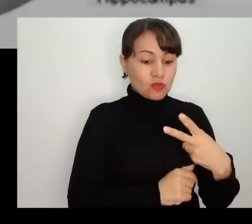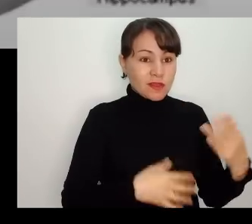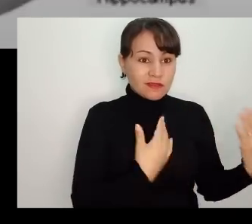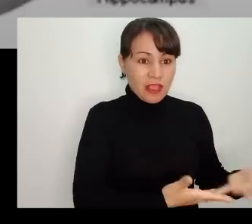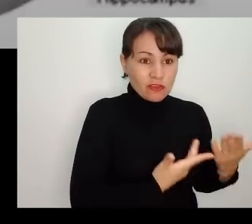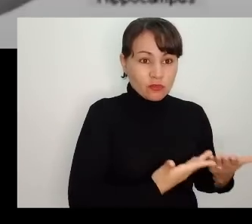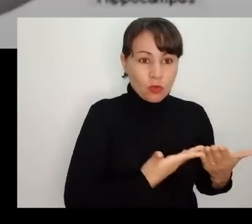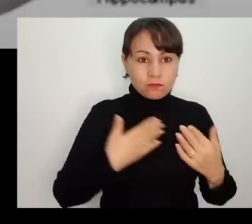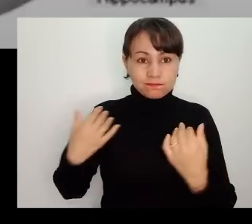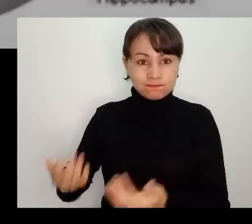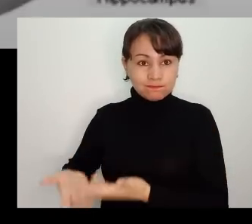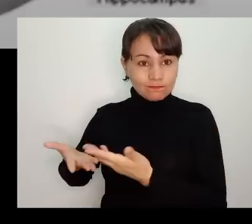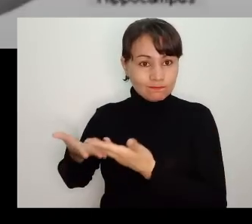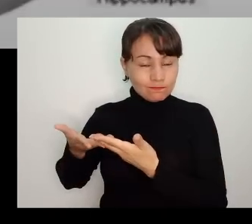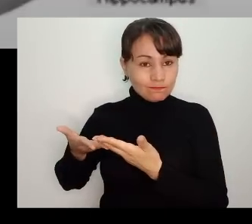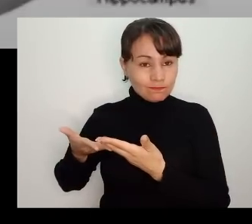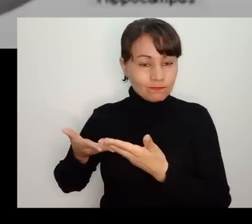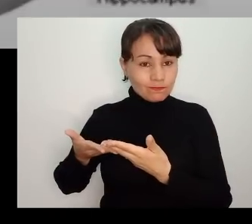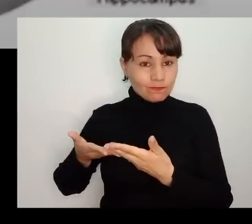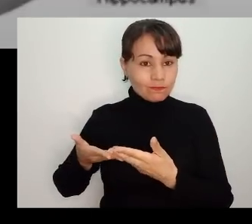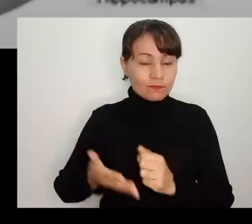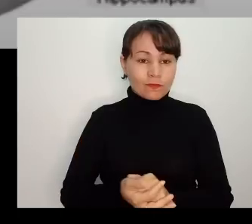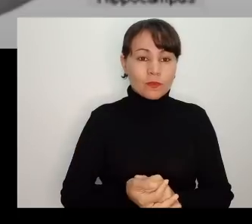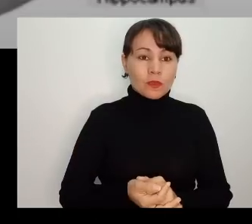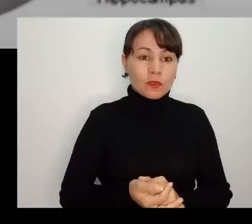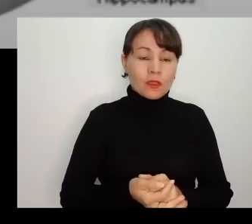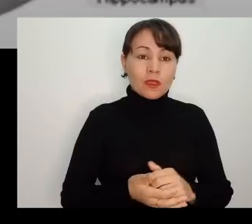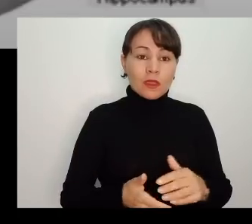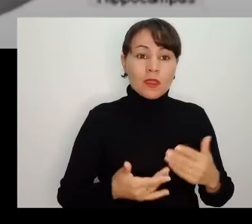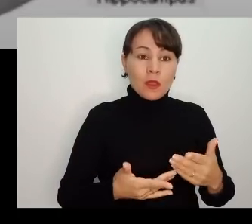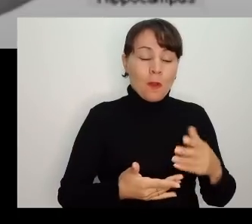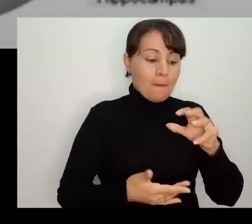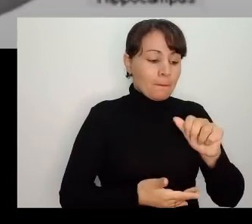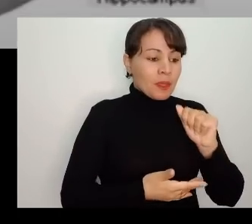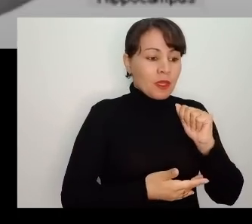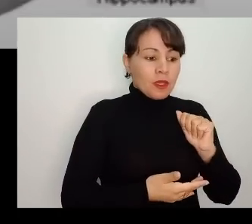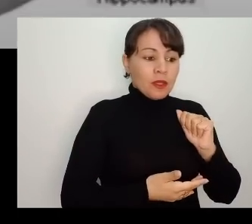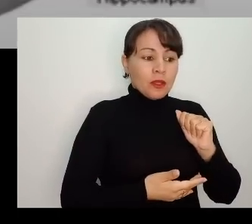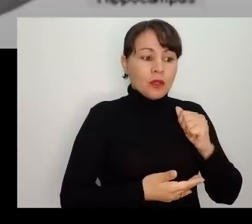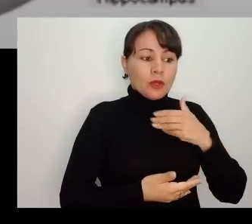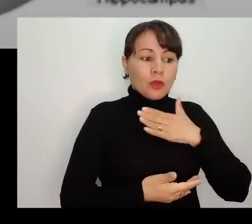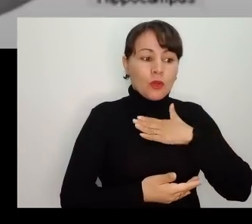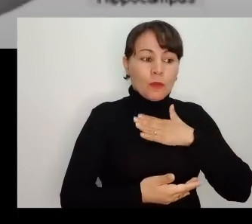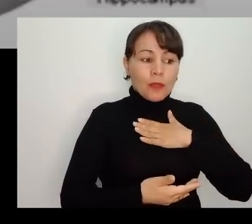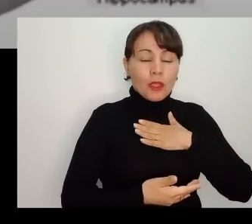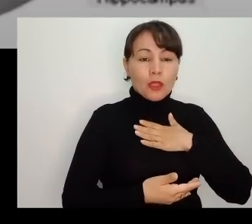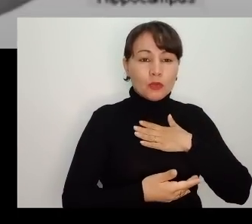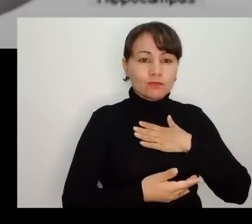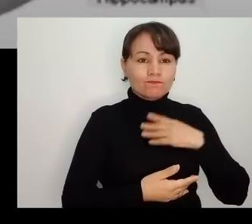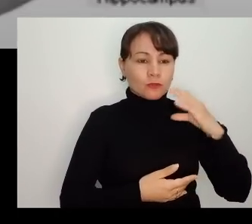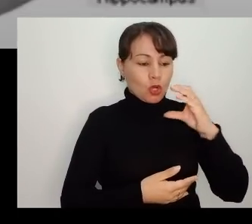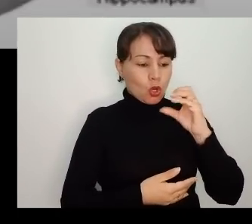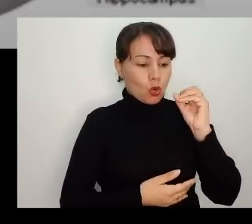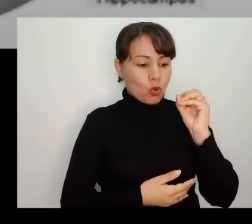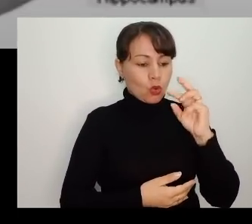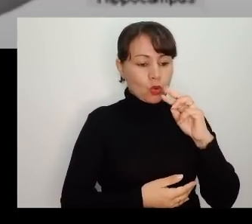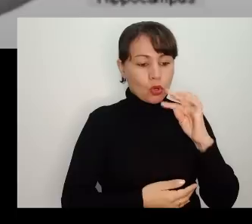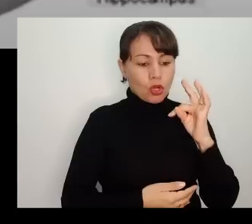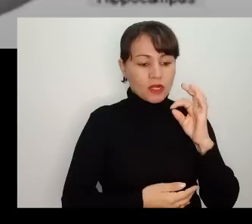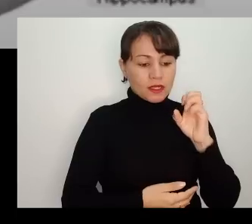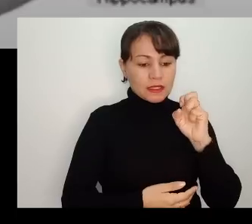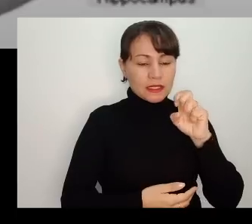duas estimulações, eu, pelo menos, não pego o meu córtex